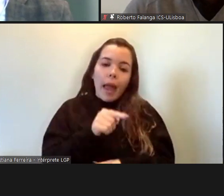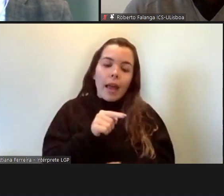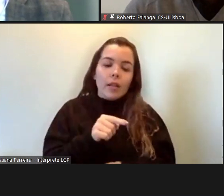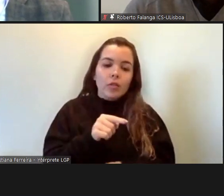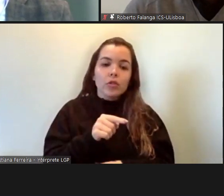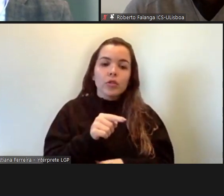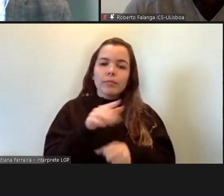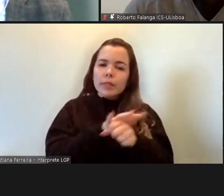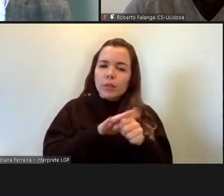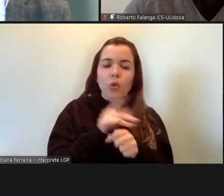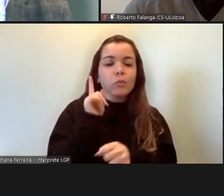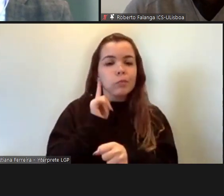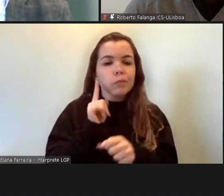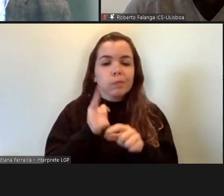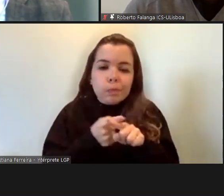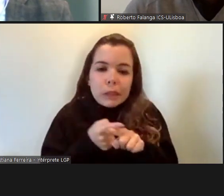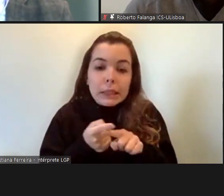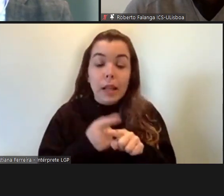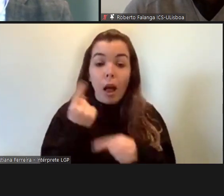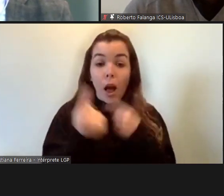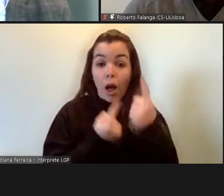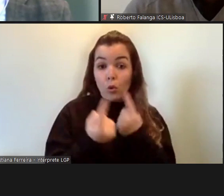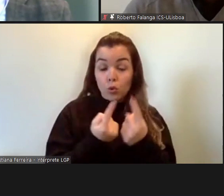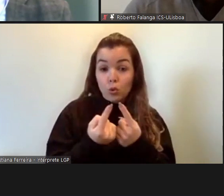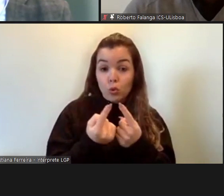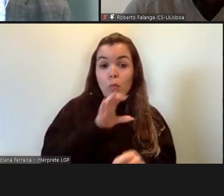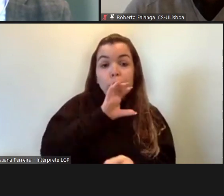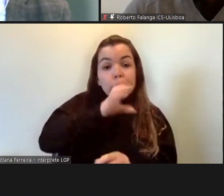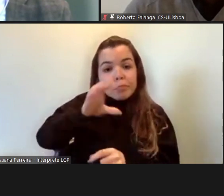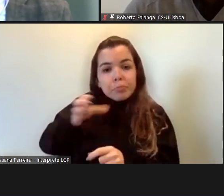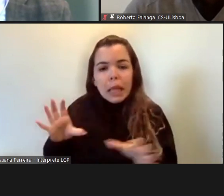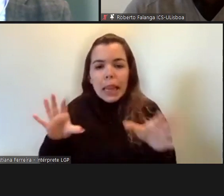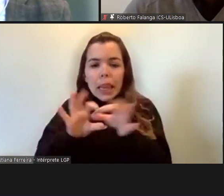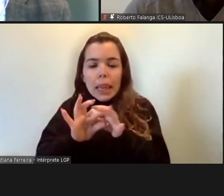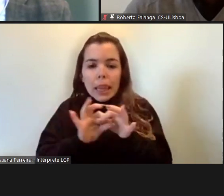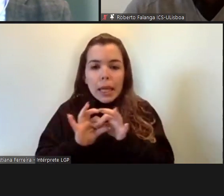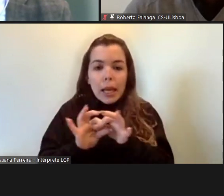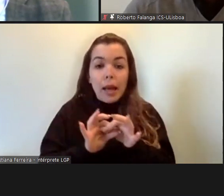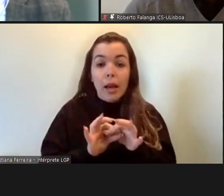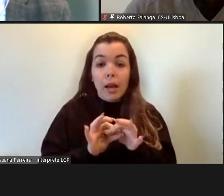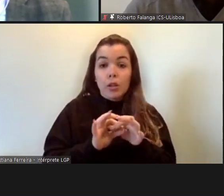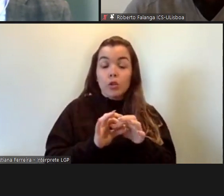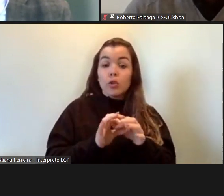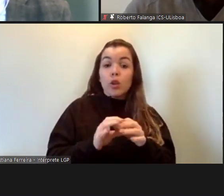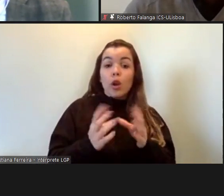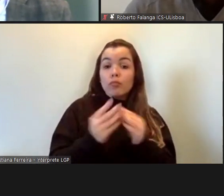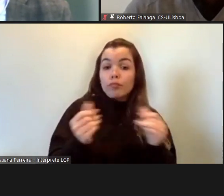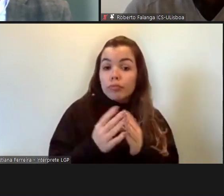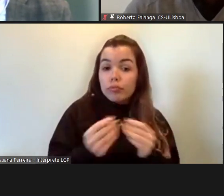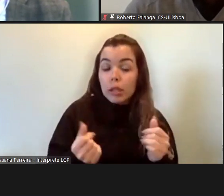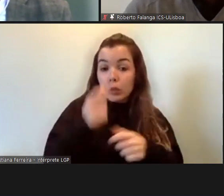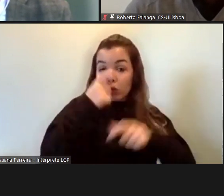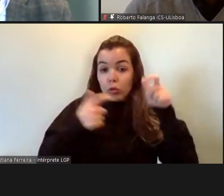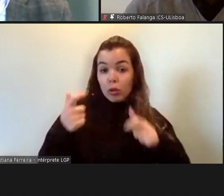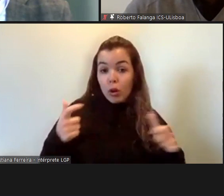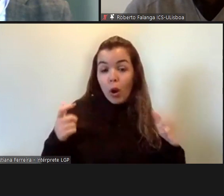este aspecto muito interessante de, pelo menos, alguns países ligarem os resultados das assembleias de cidadãos aos parlamentos? Em Portugal, em